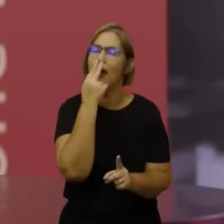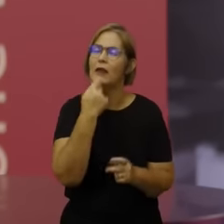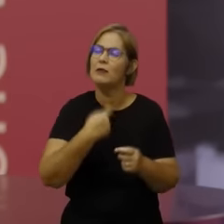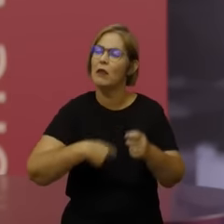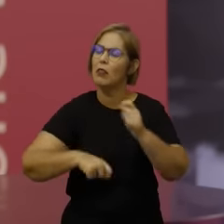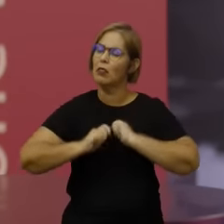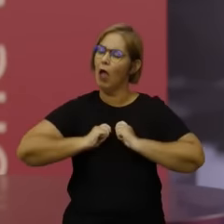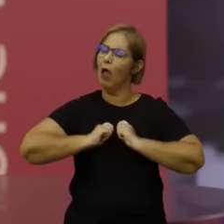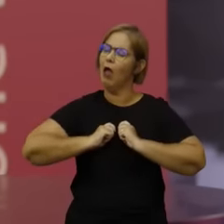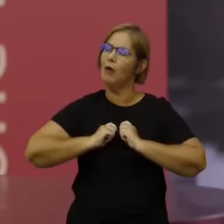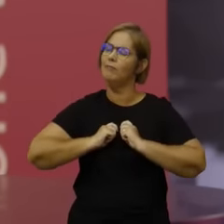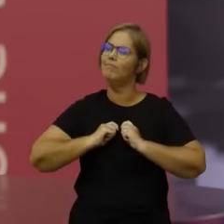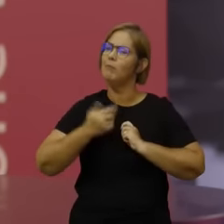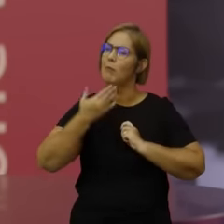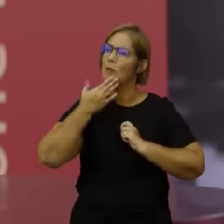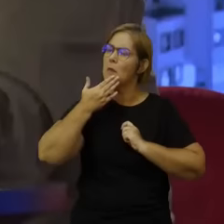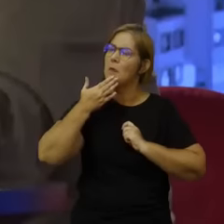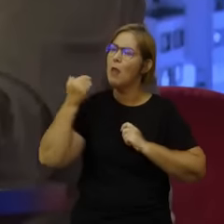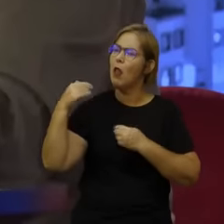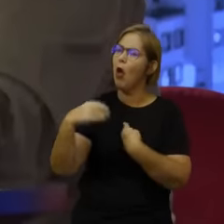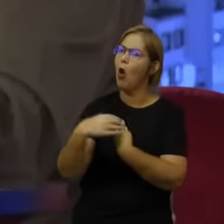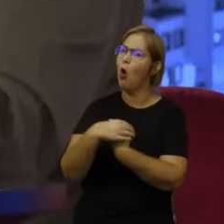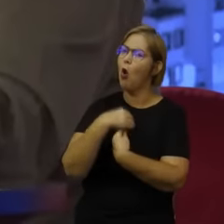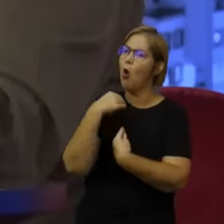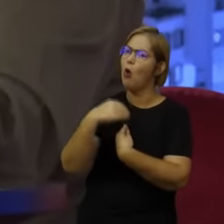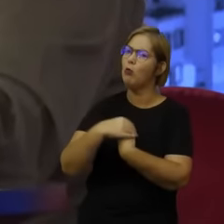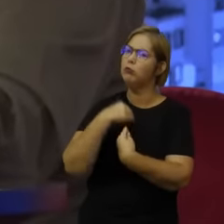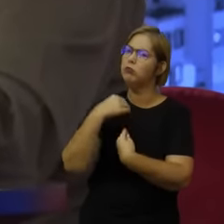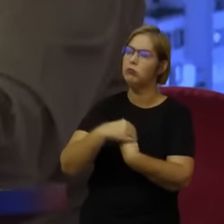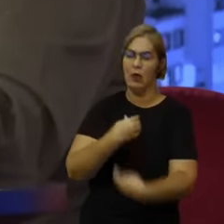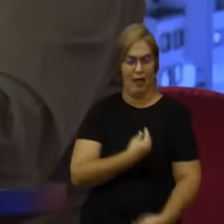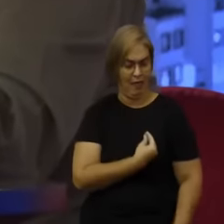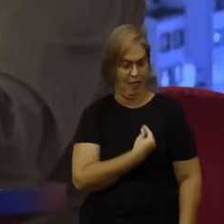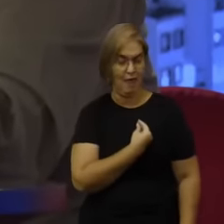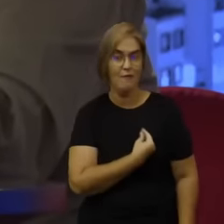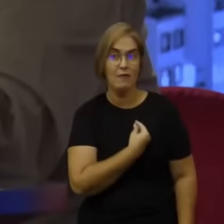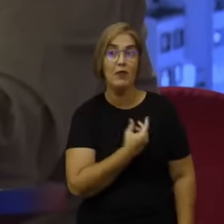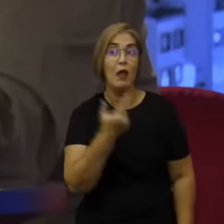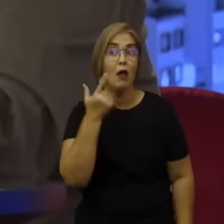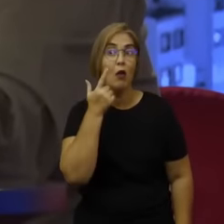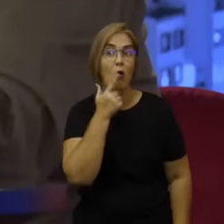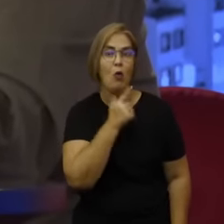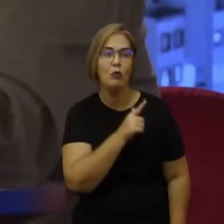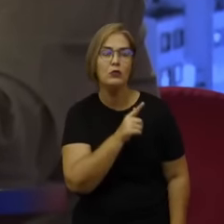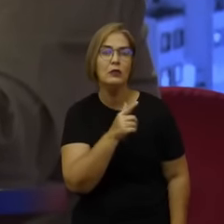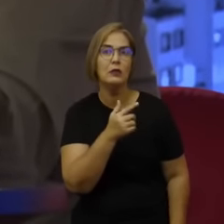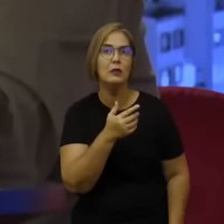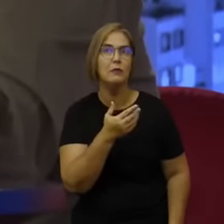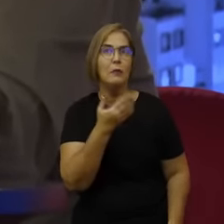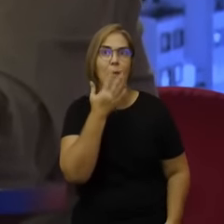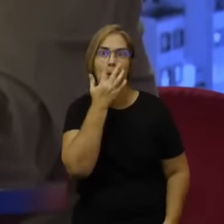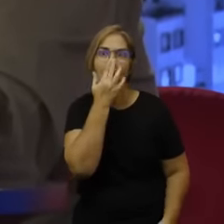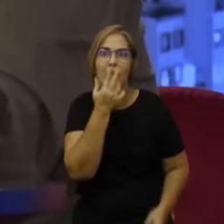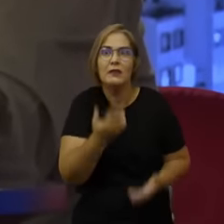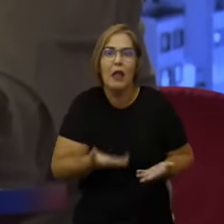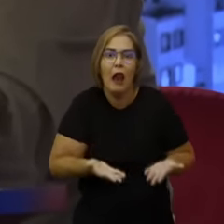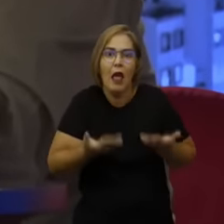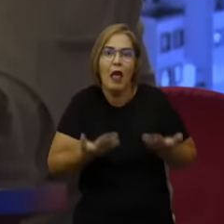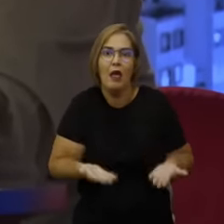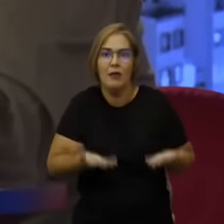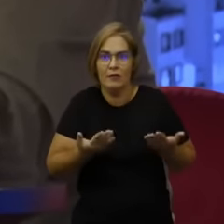melhor ah ao longo da vida, de modo que o caráter trágico da nossa existência, embora ele nunca seja